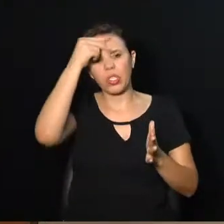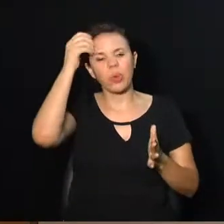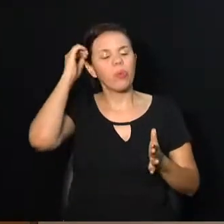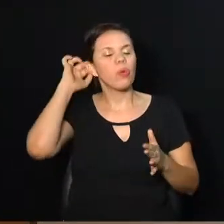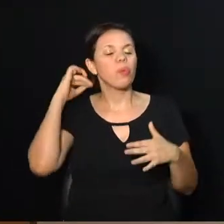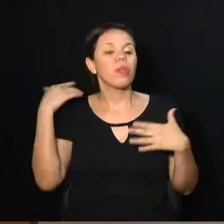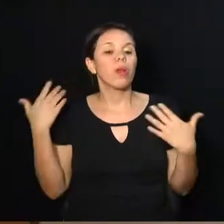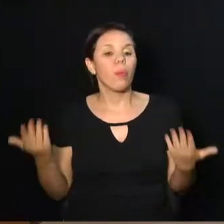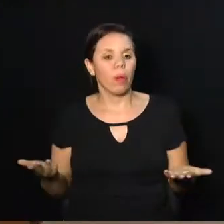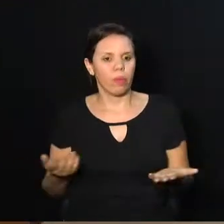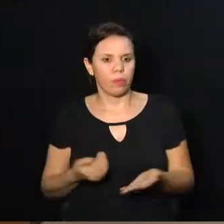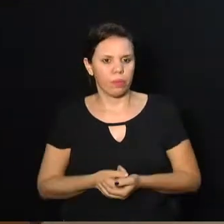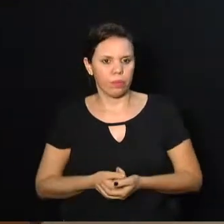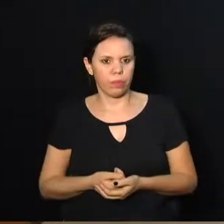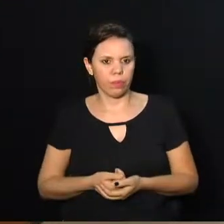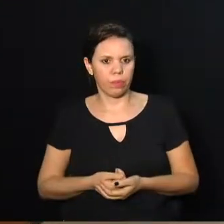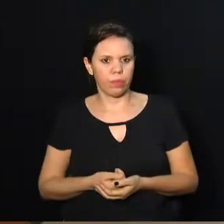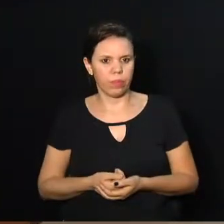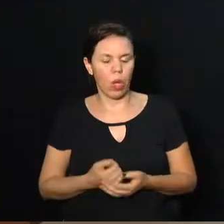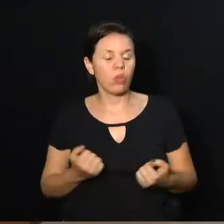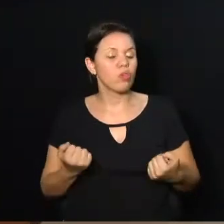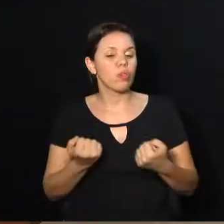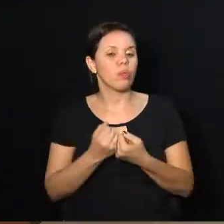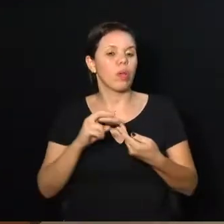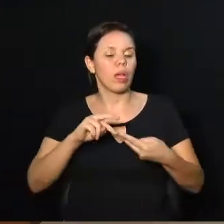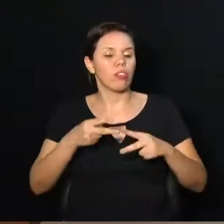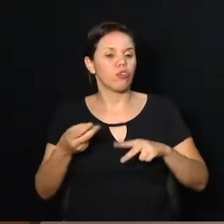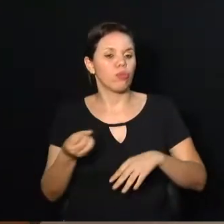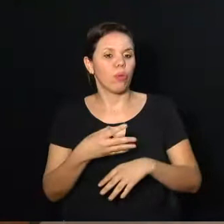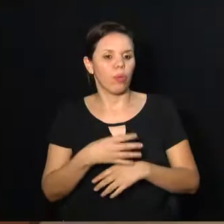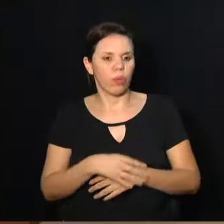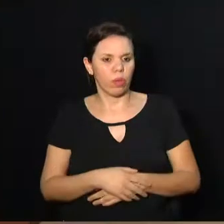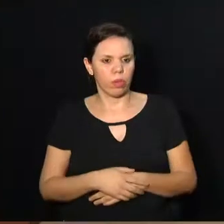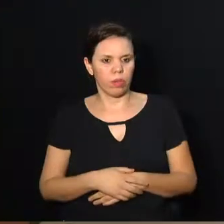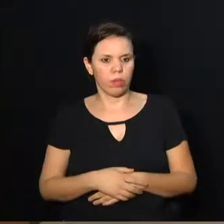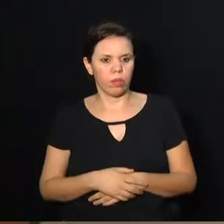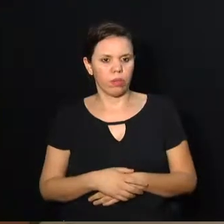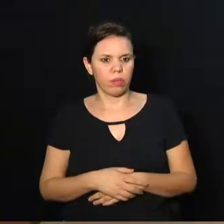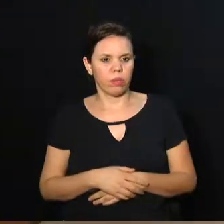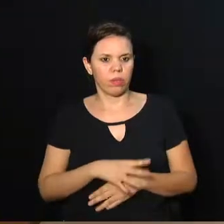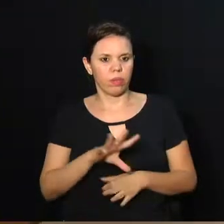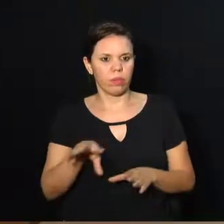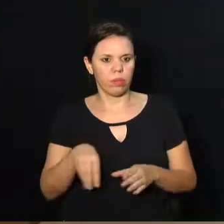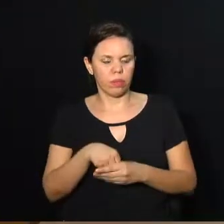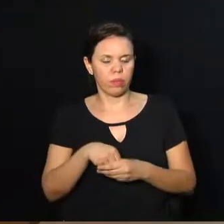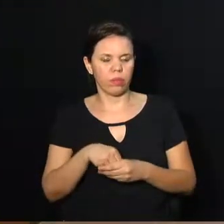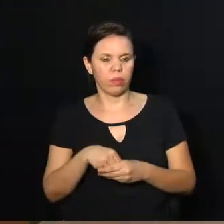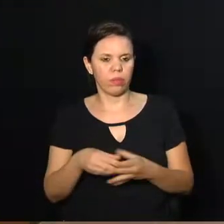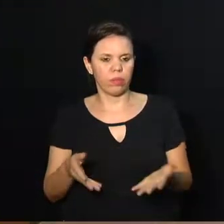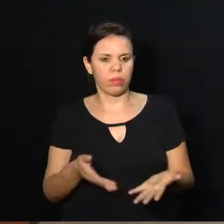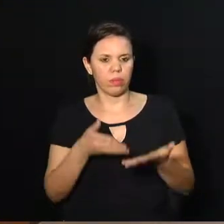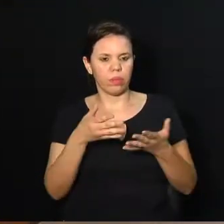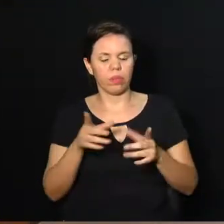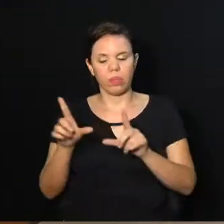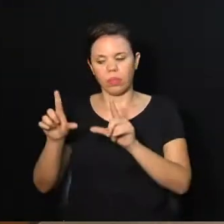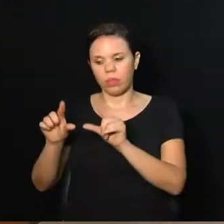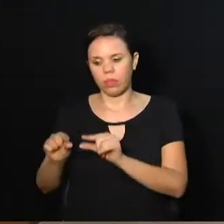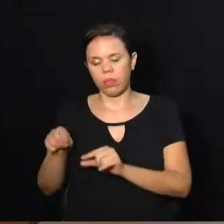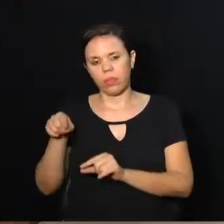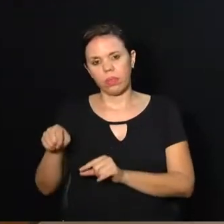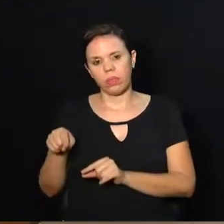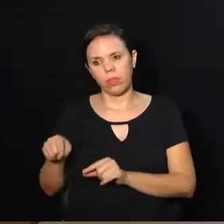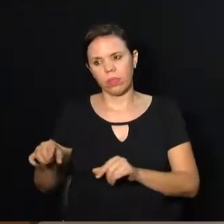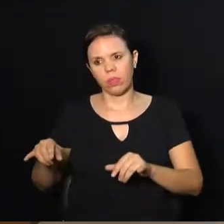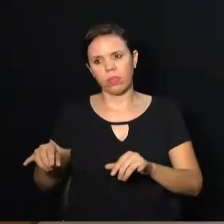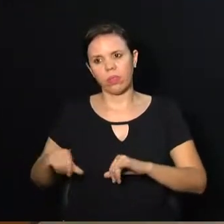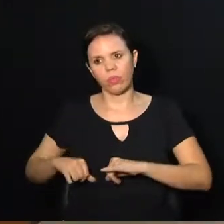que seria uma ferramenta nova que possa contribuir para amenizar um pouco a dor